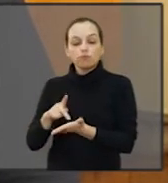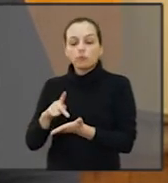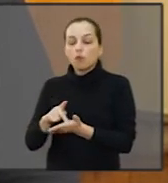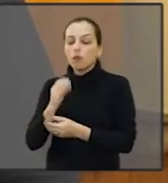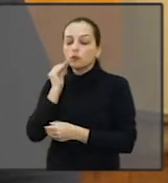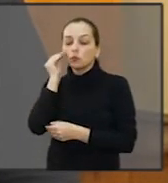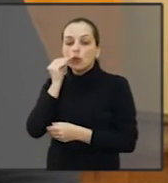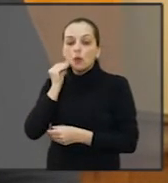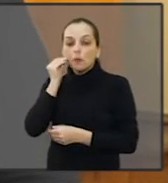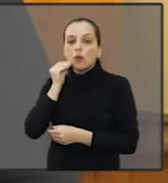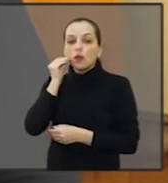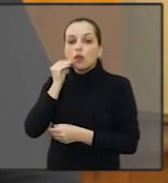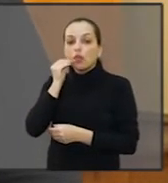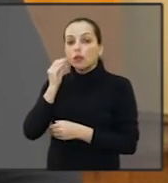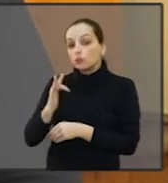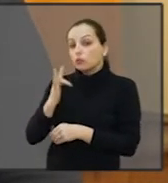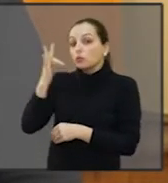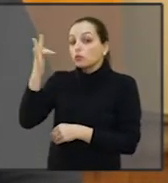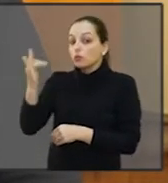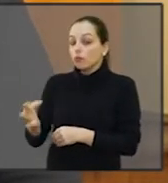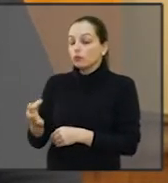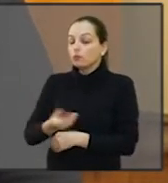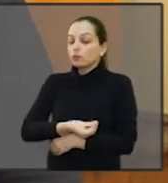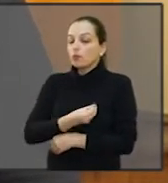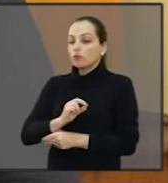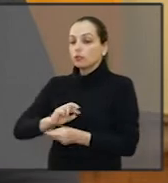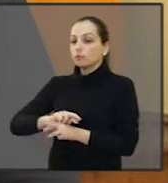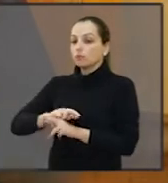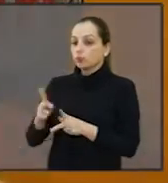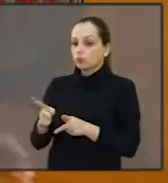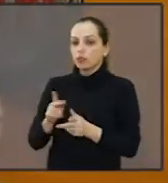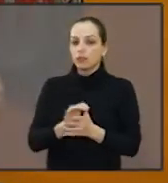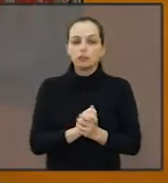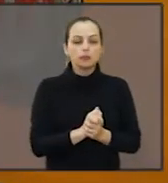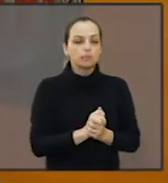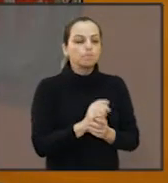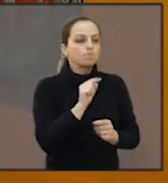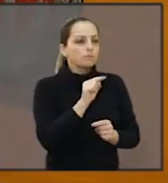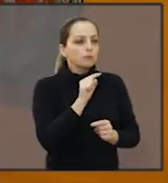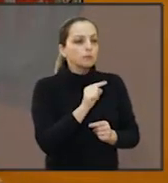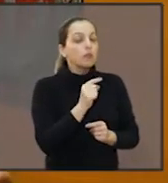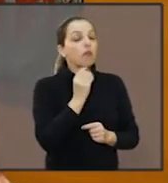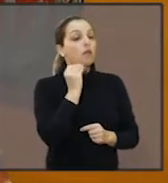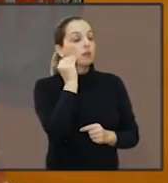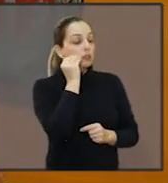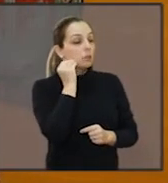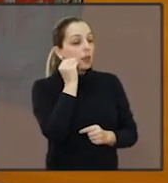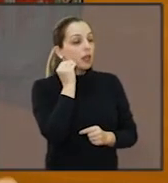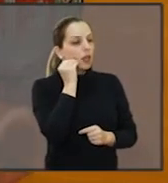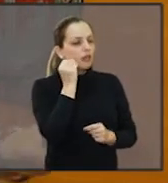essa oportunidade, essa perspectiva de vida diferente. Fala nisso, com o seu olhar